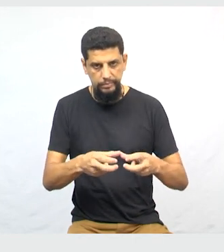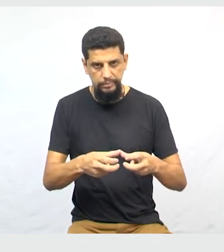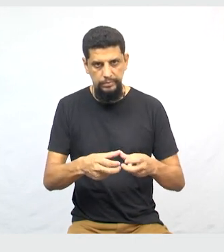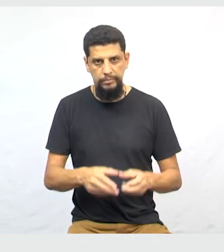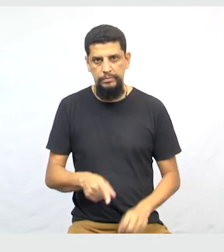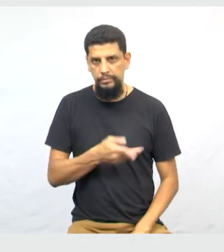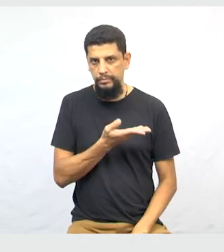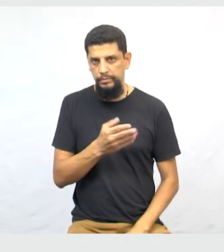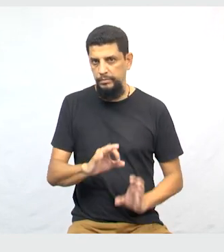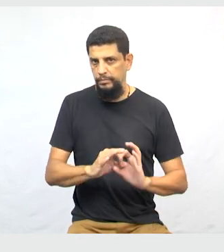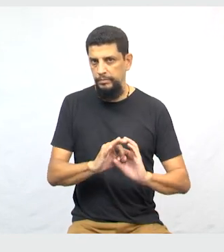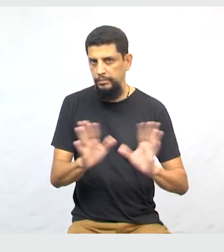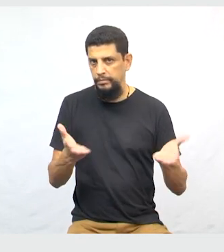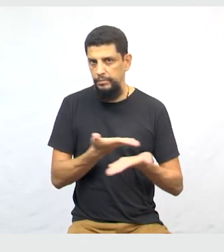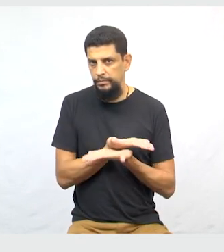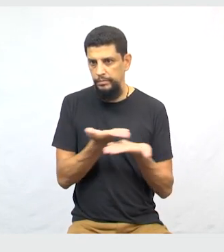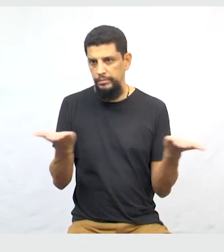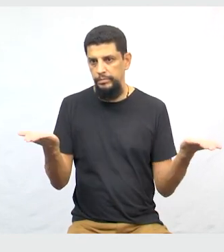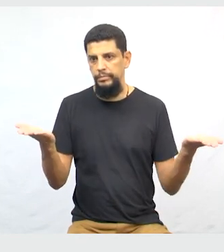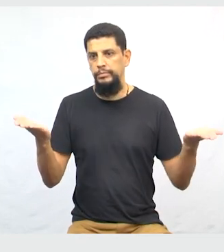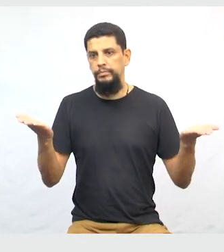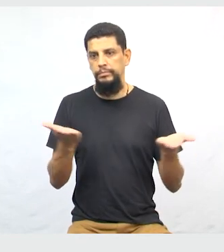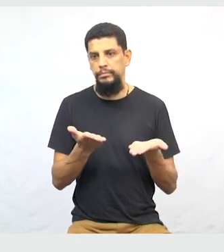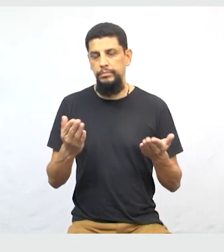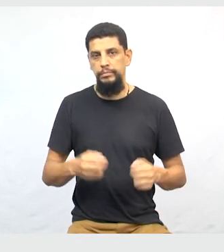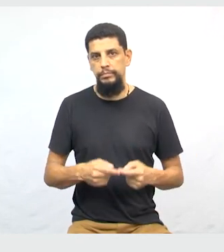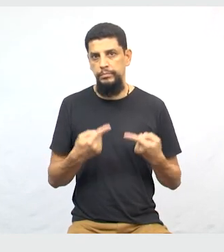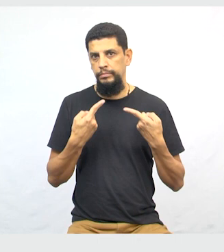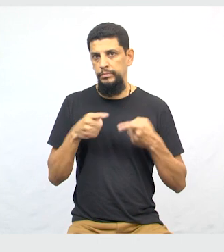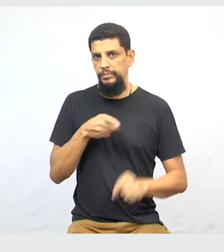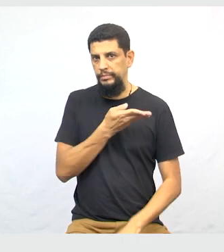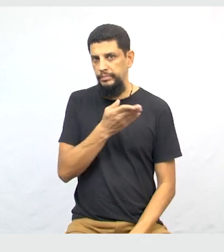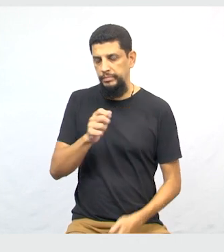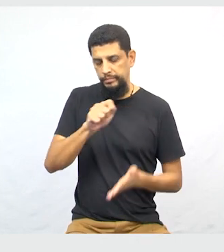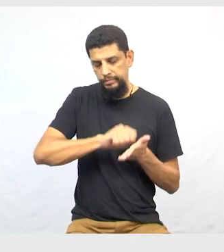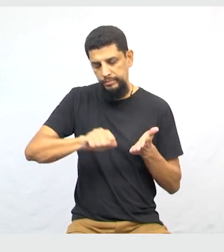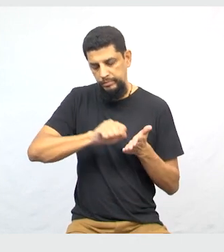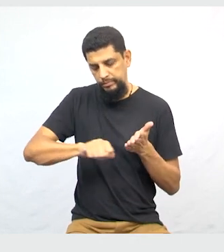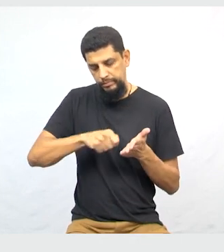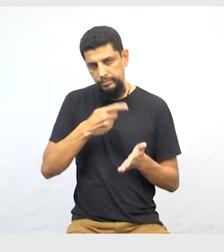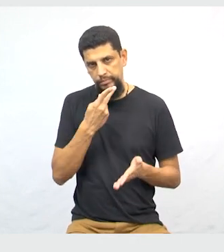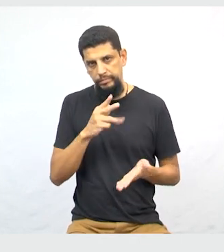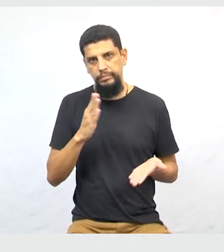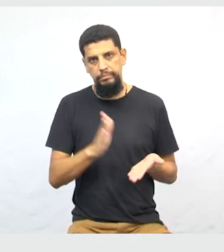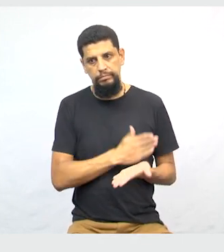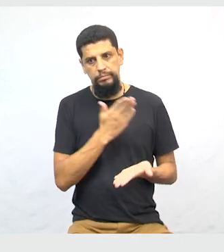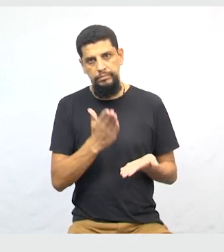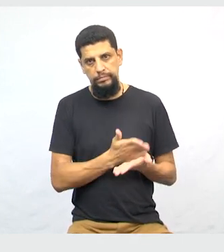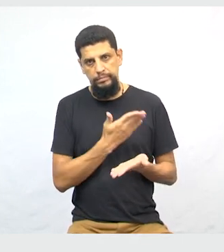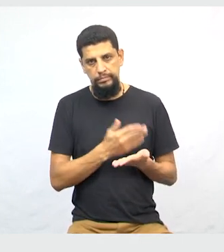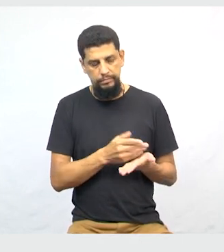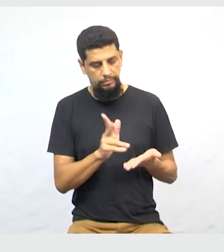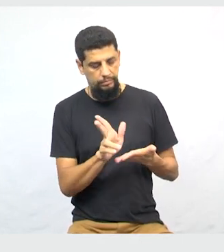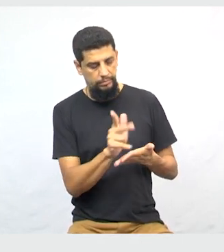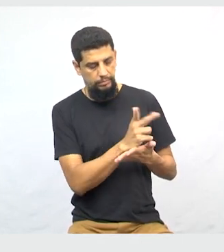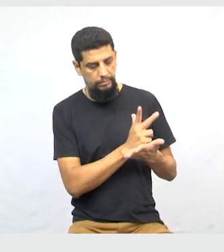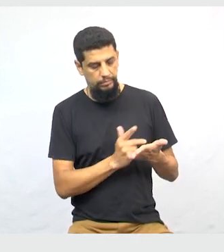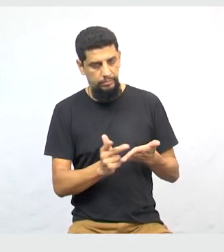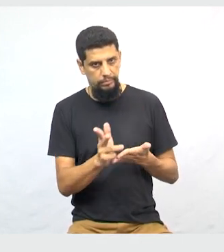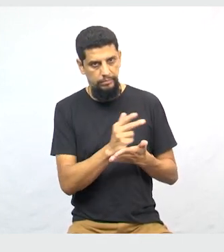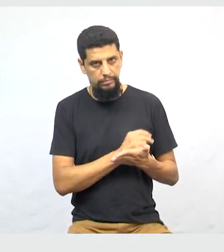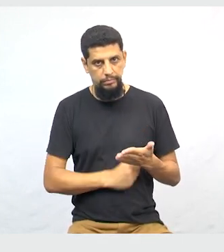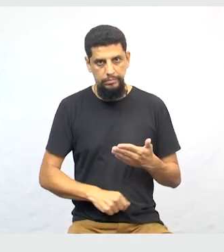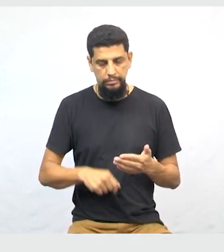hoje. E nós vamos deixar para vocês agora um desafio para que vocês escrevam aí no caderno de vocês.